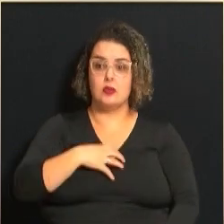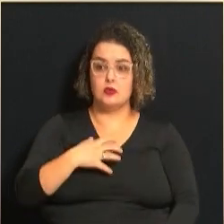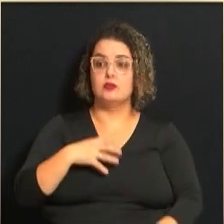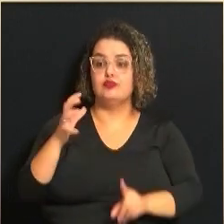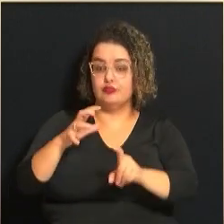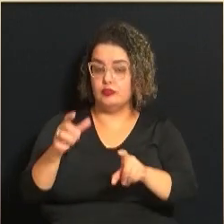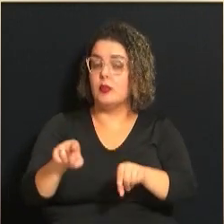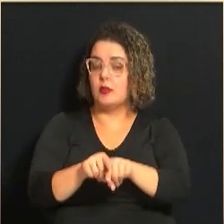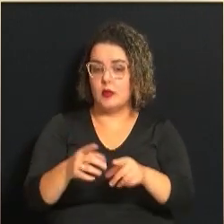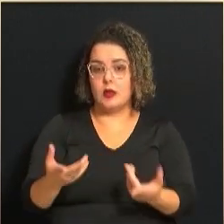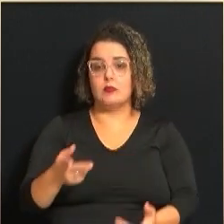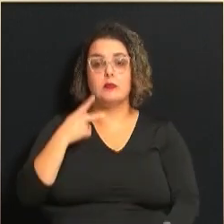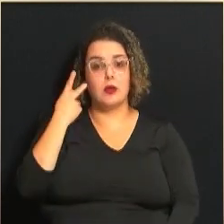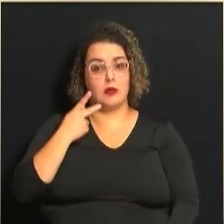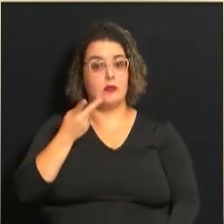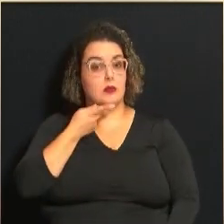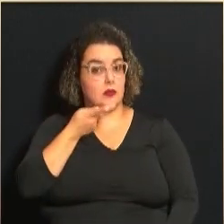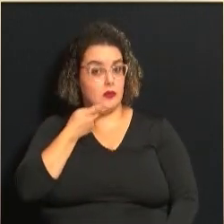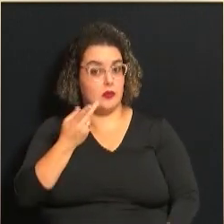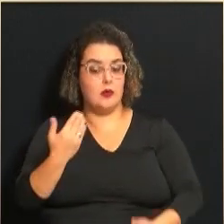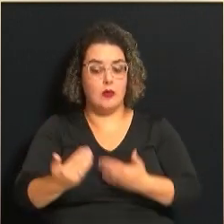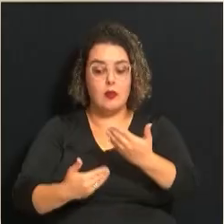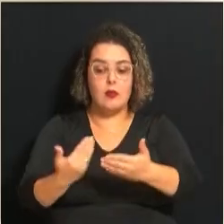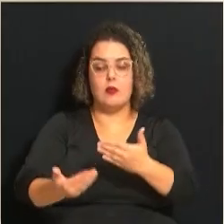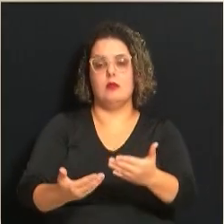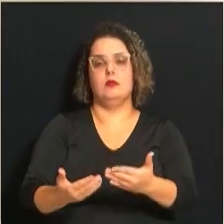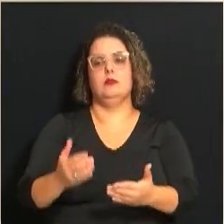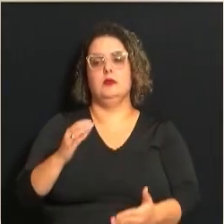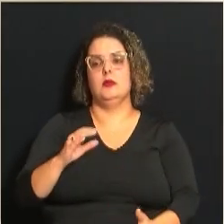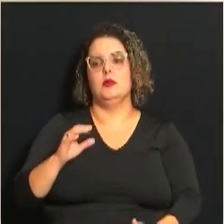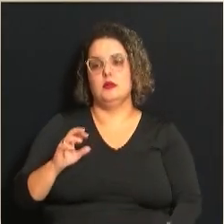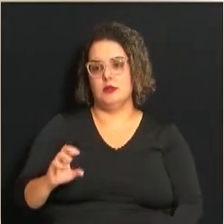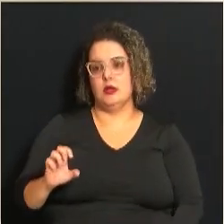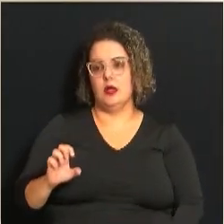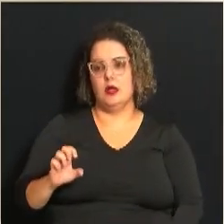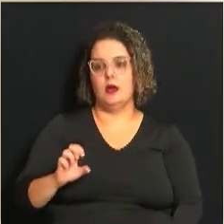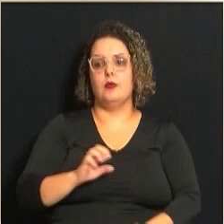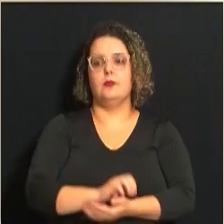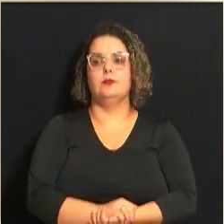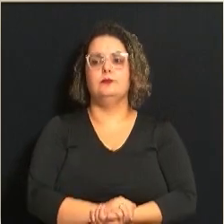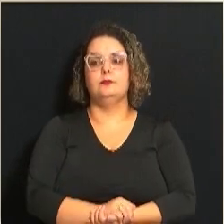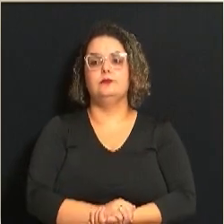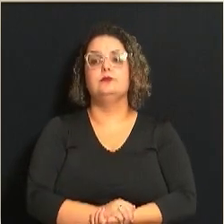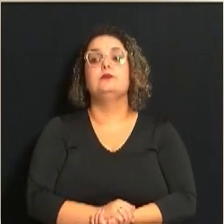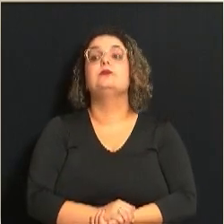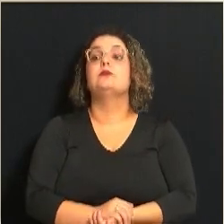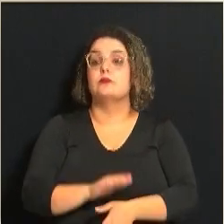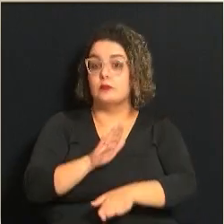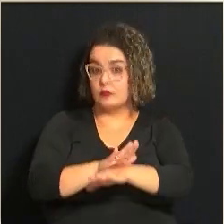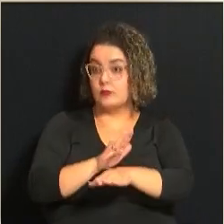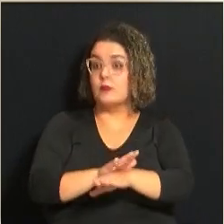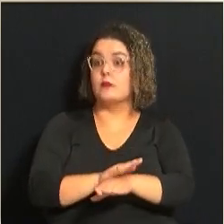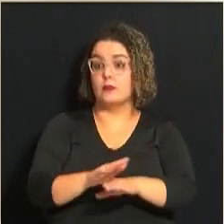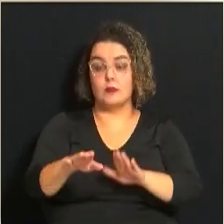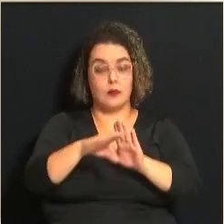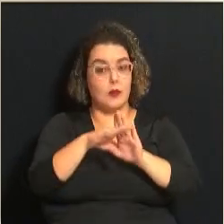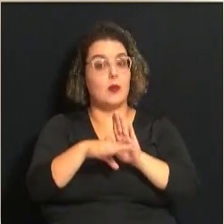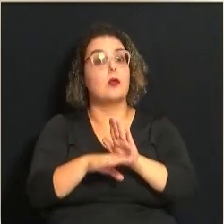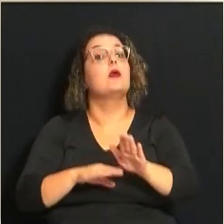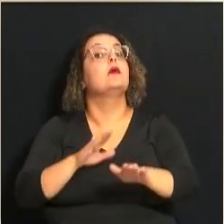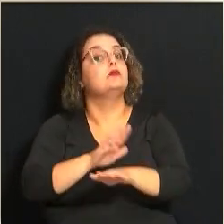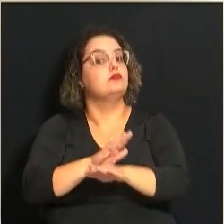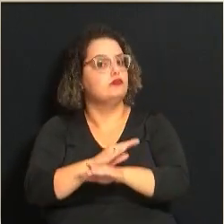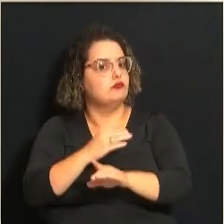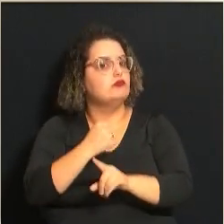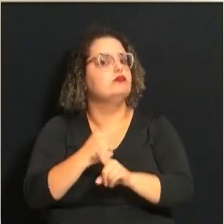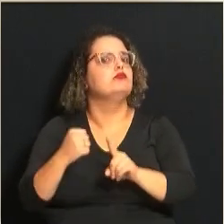A vereadora adiantou os próximos passos da CE. A assistência é um que a gente quer discutir, a pauta da assistência é muito séria, tem muita